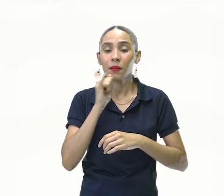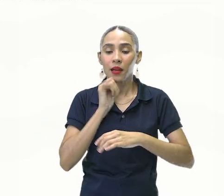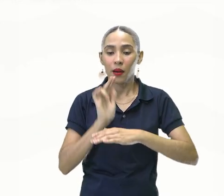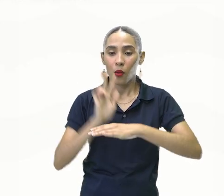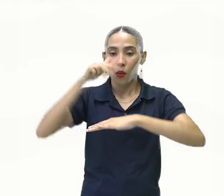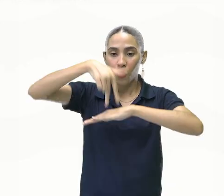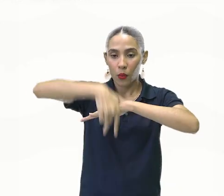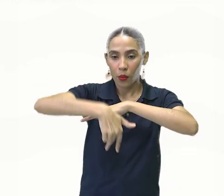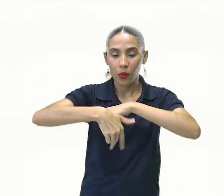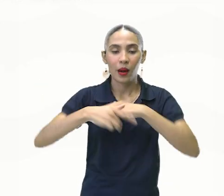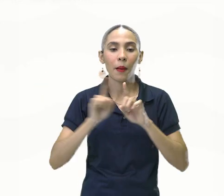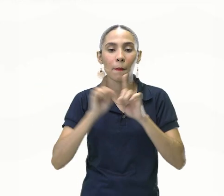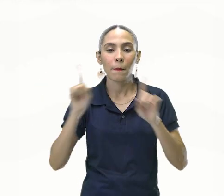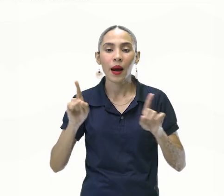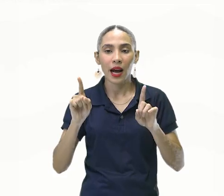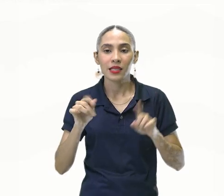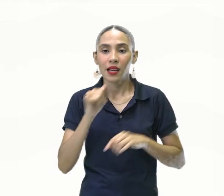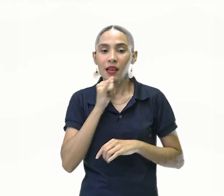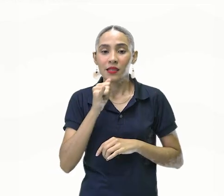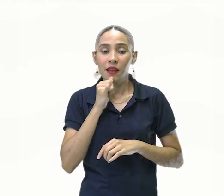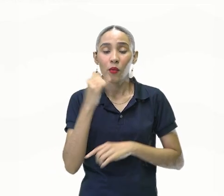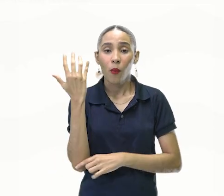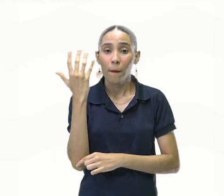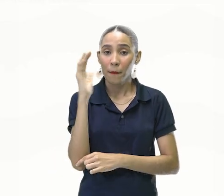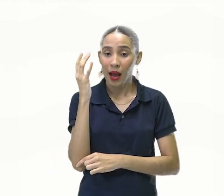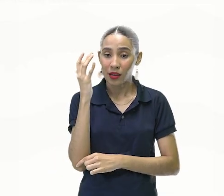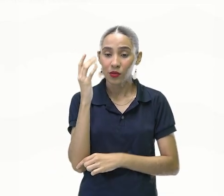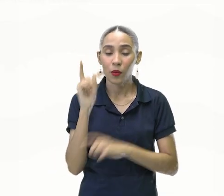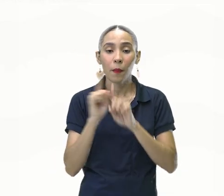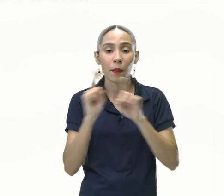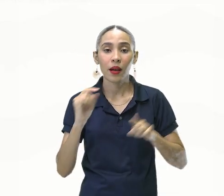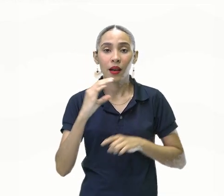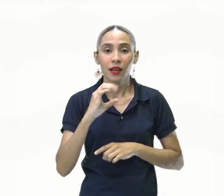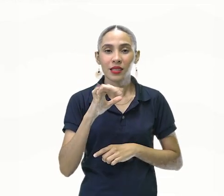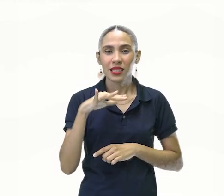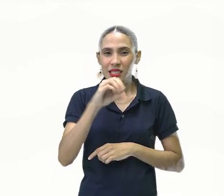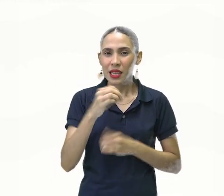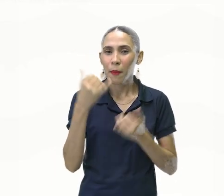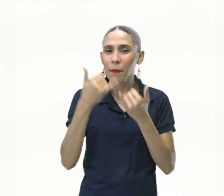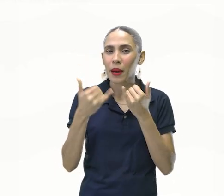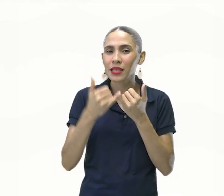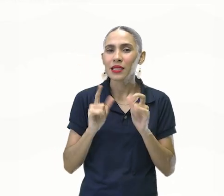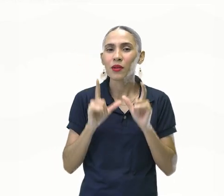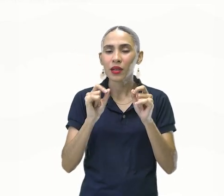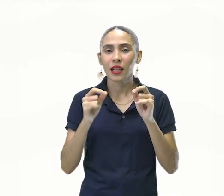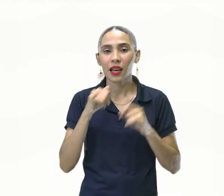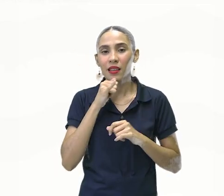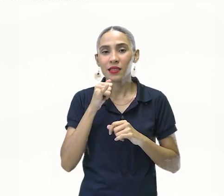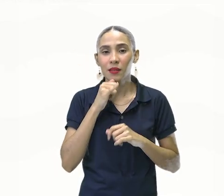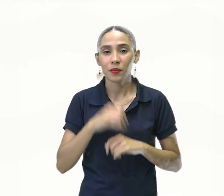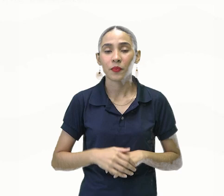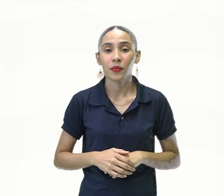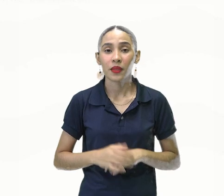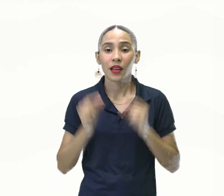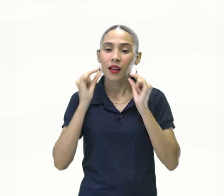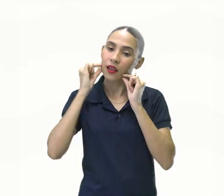e ele ou ela parece mais curto, no caso do braço. Mas da Cecília parecia o quê?